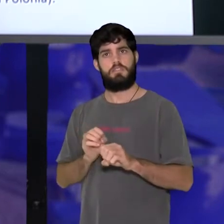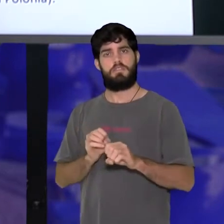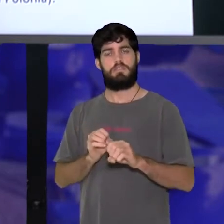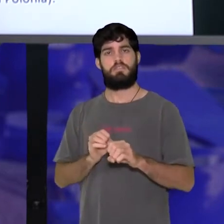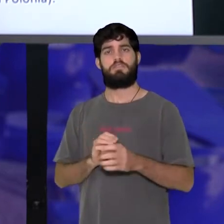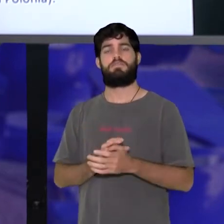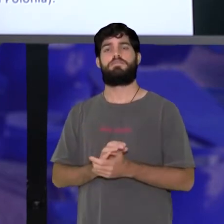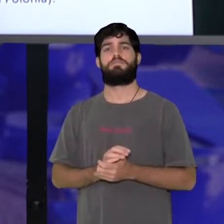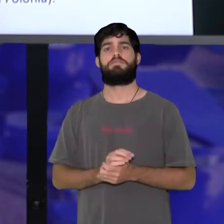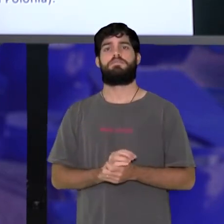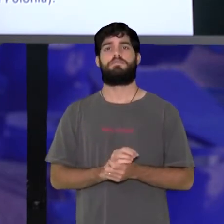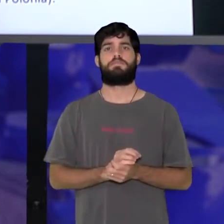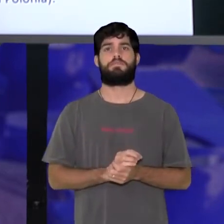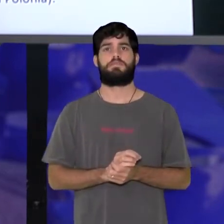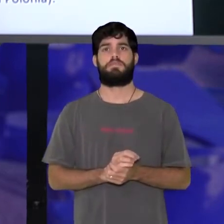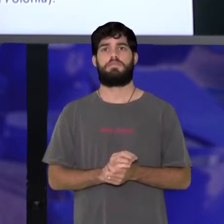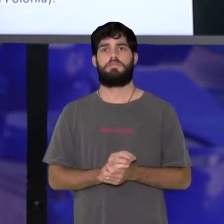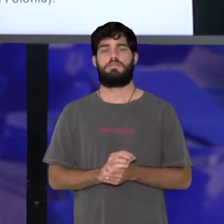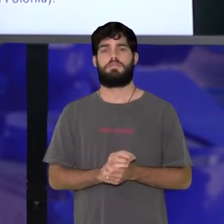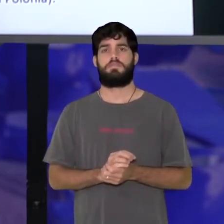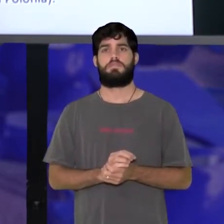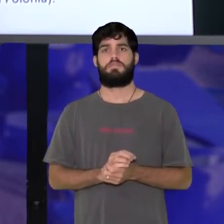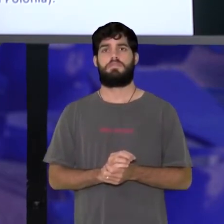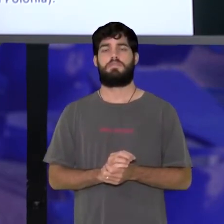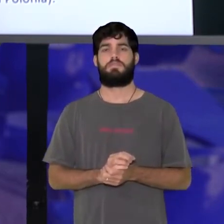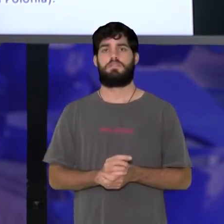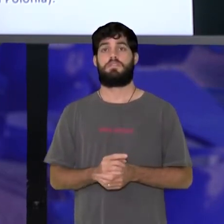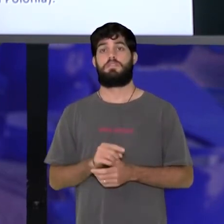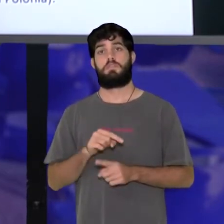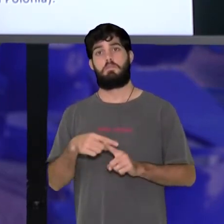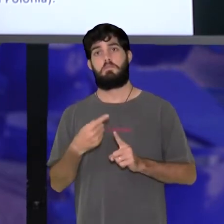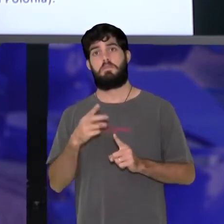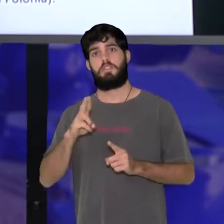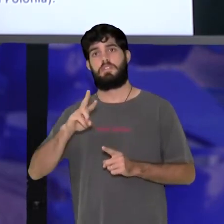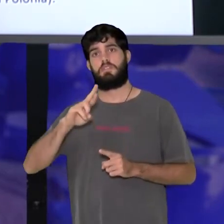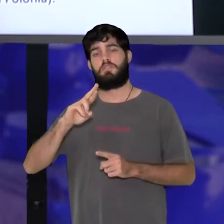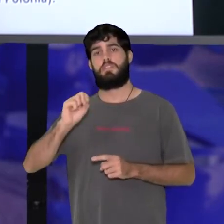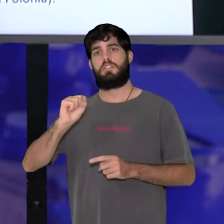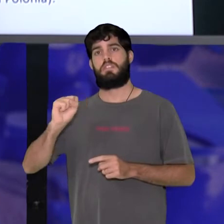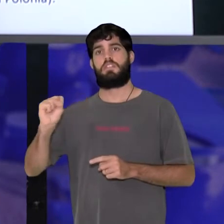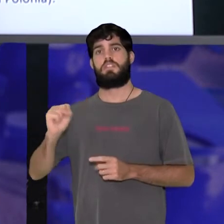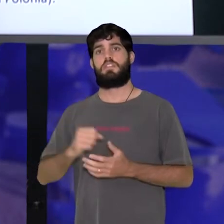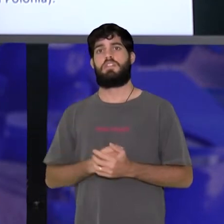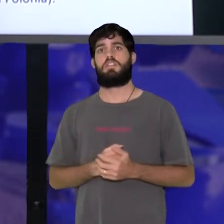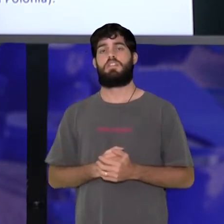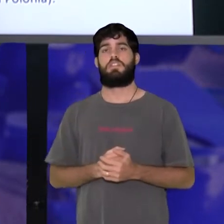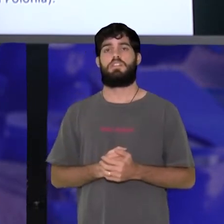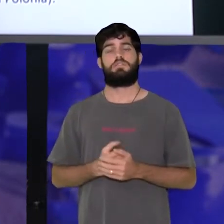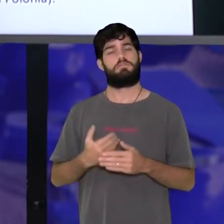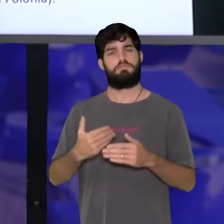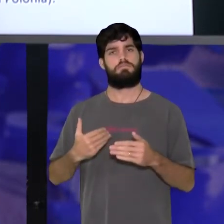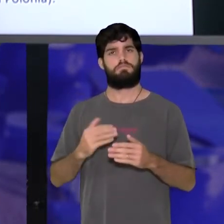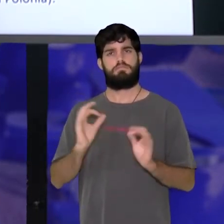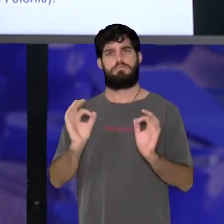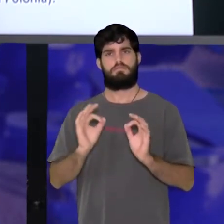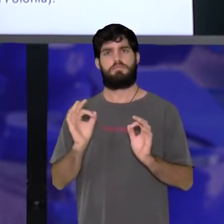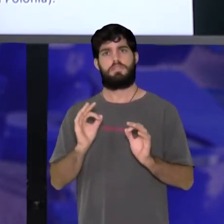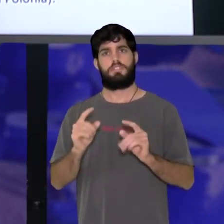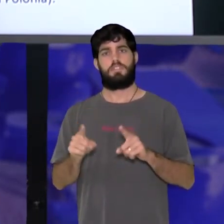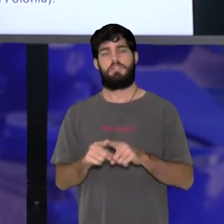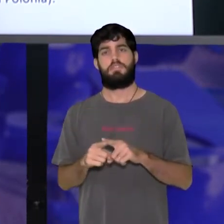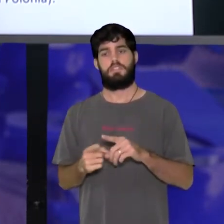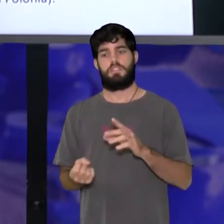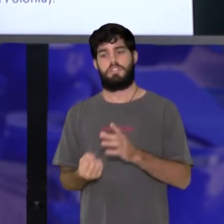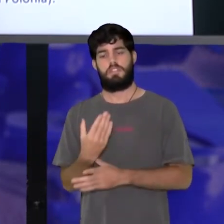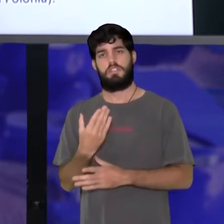da sua população, né? Mas a União Soviética não ficou atrás, não. Criou um plano de